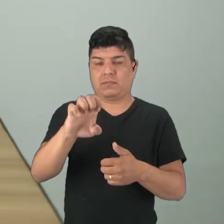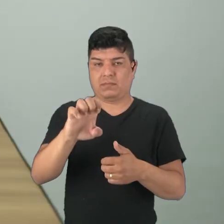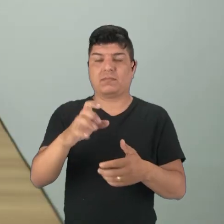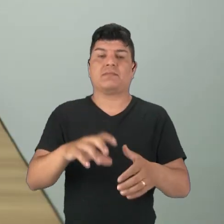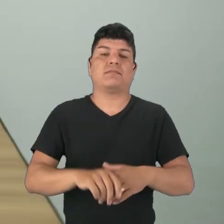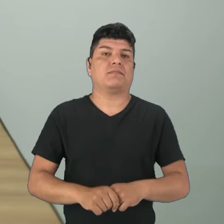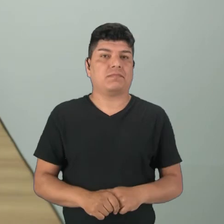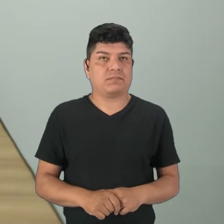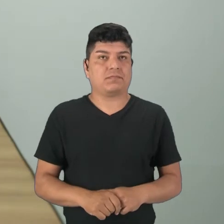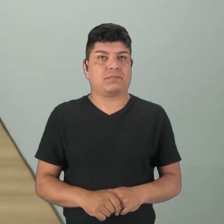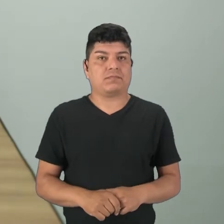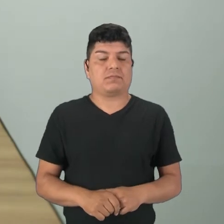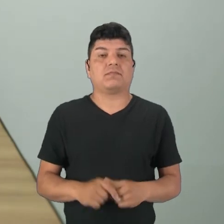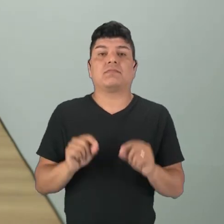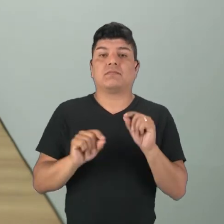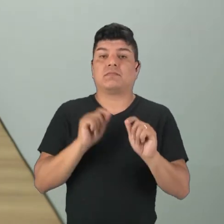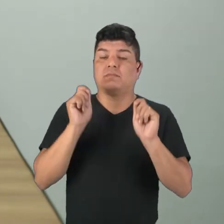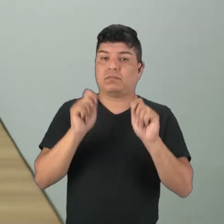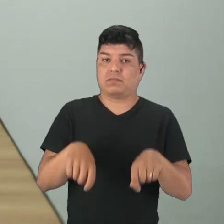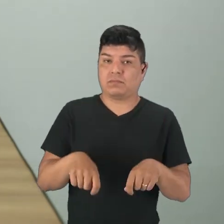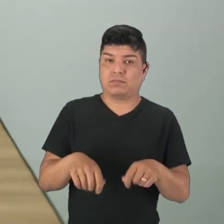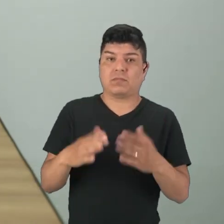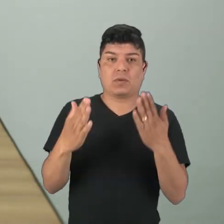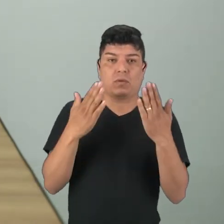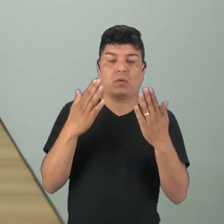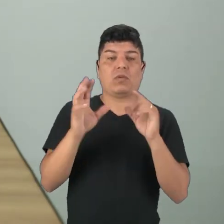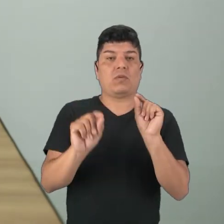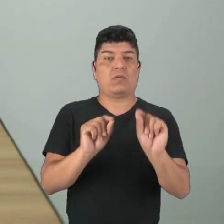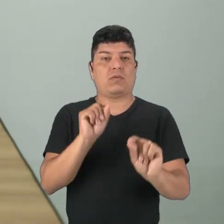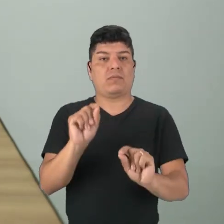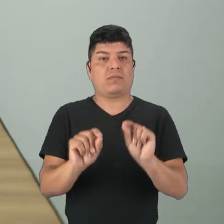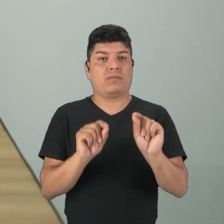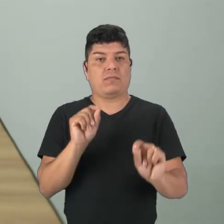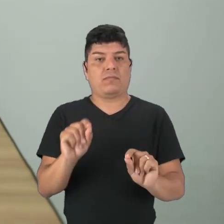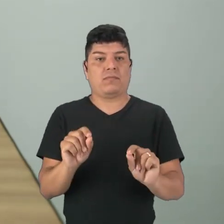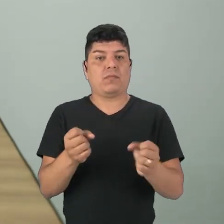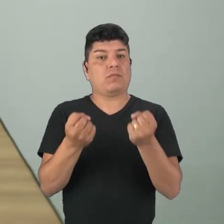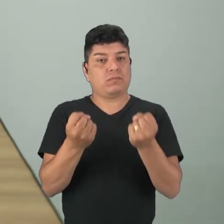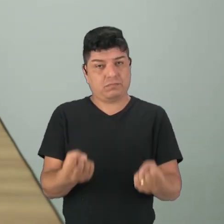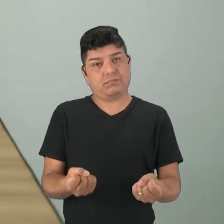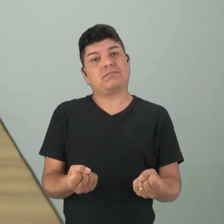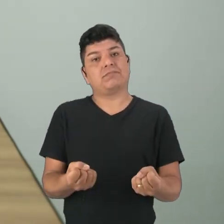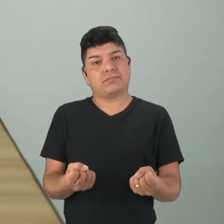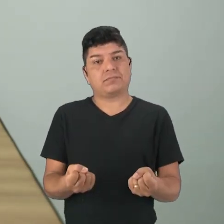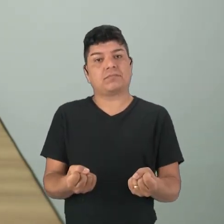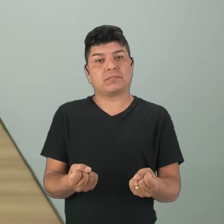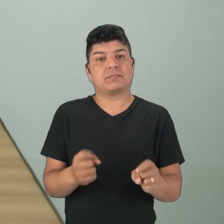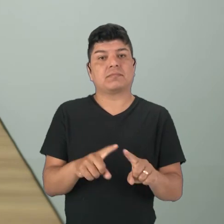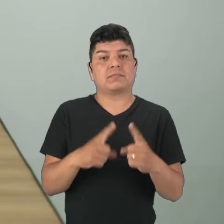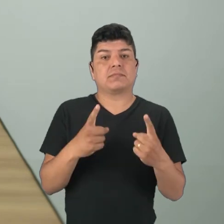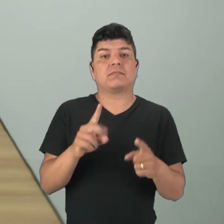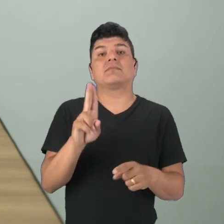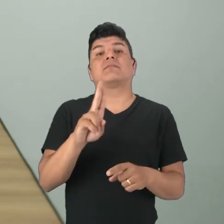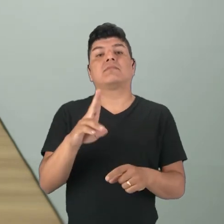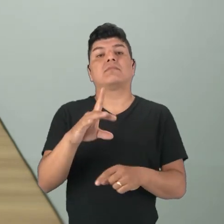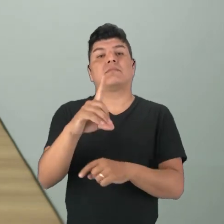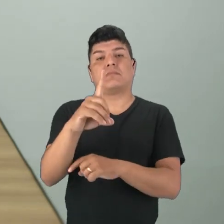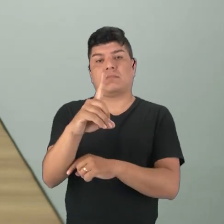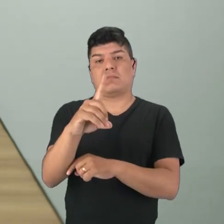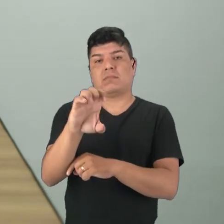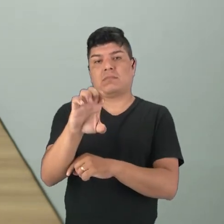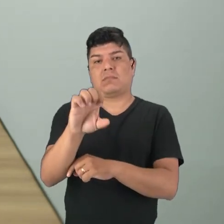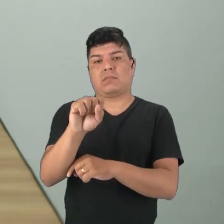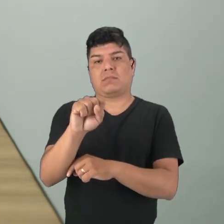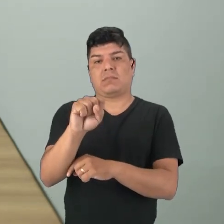Então, a densidade nós podemos comparar com o peso, né? Mas nós chamamos de densidade.